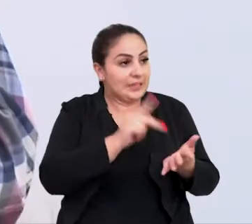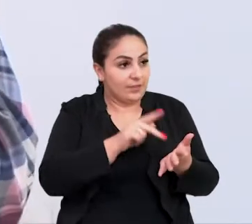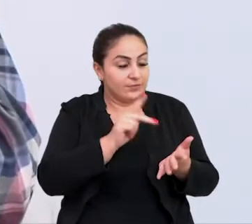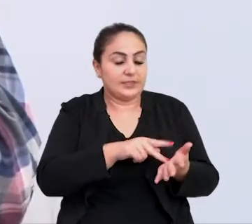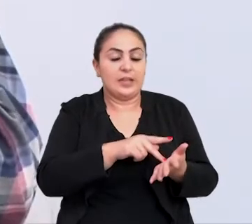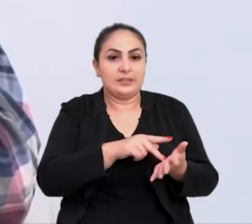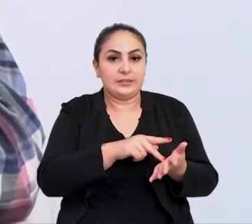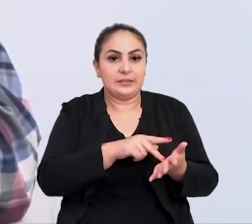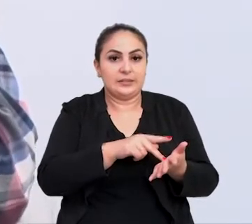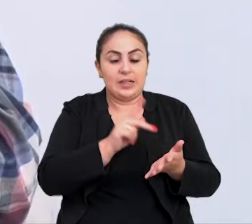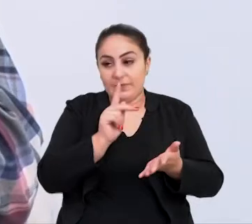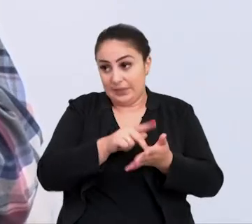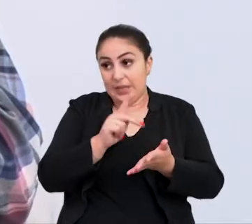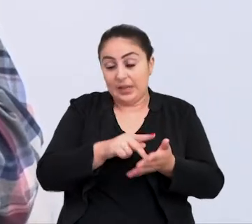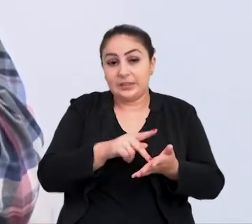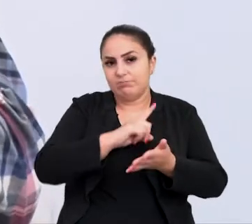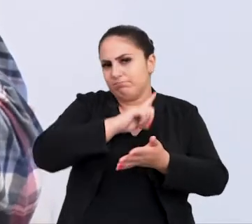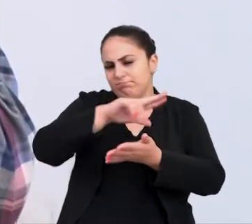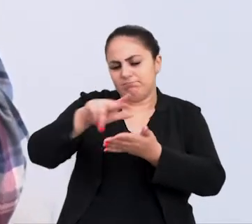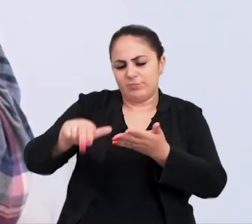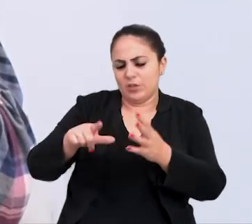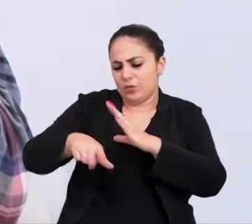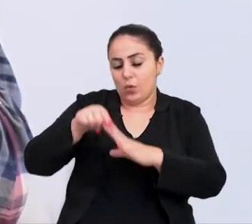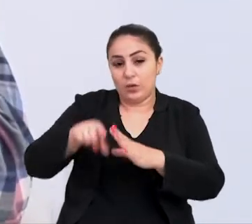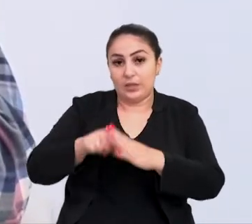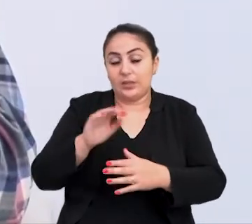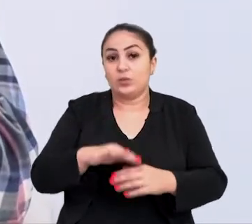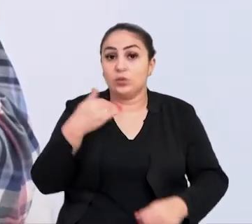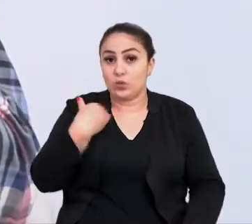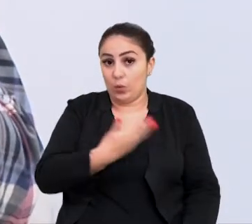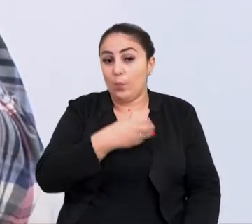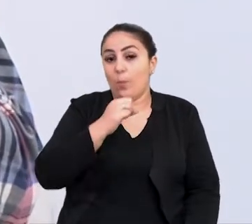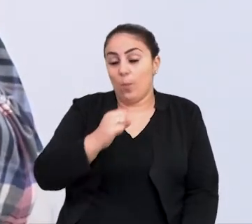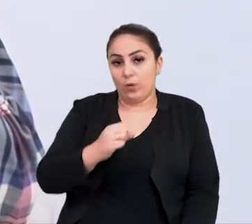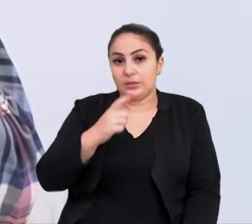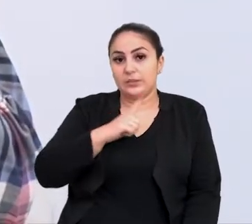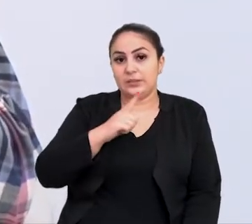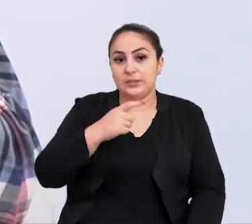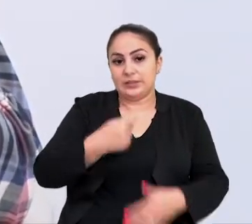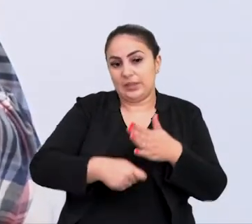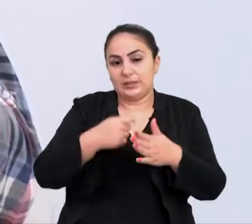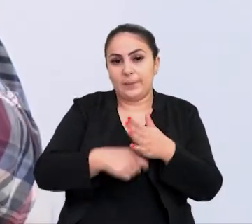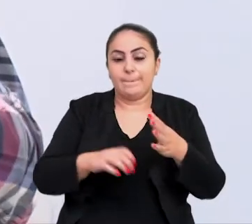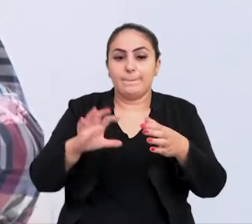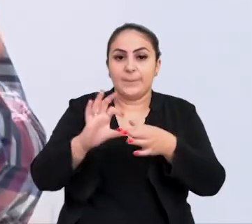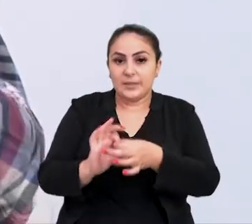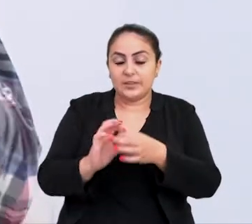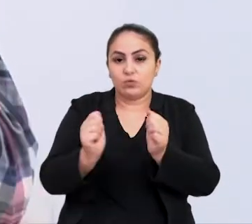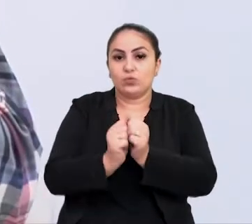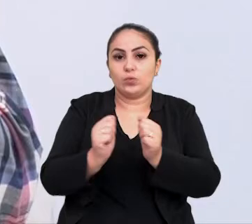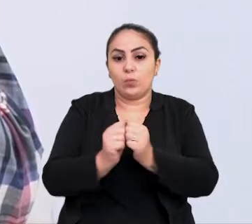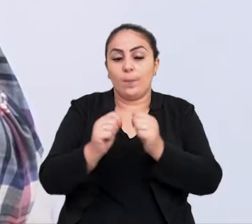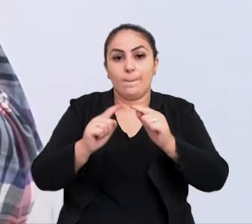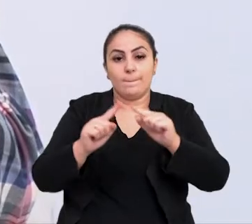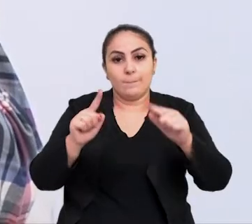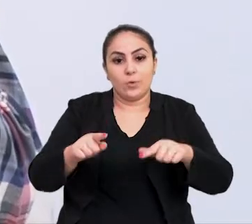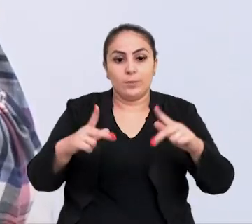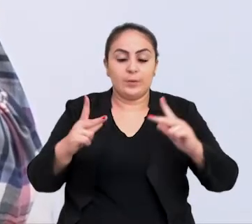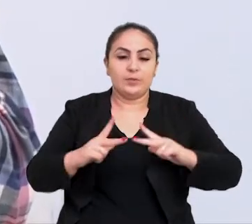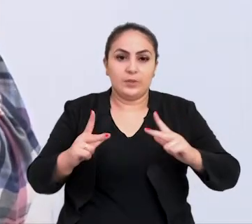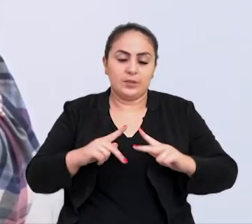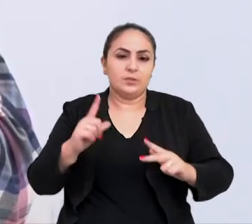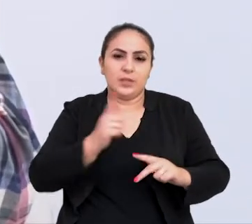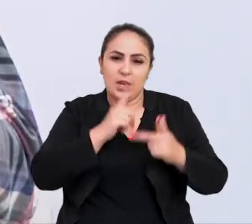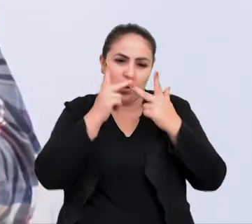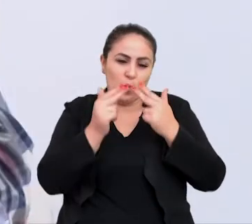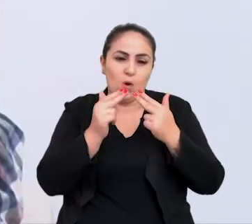Na verdade, são várias alternativas. A gente pode buscar uma parceria público-privada,